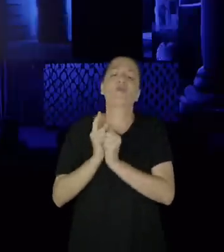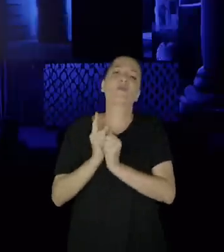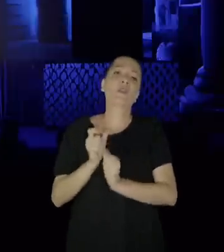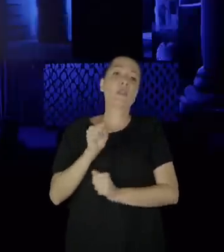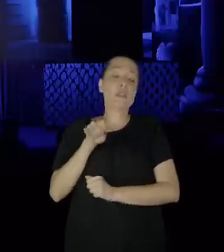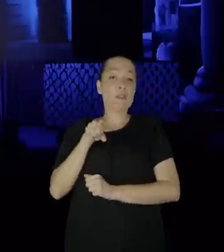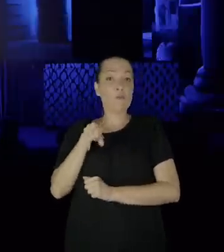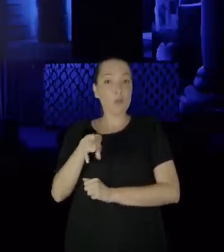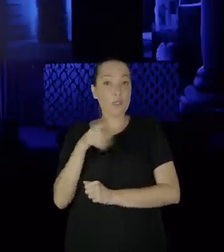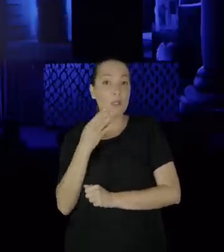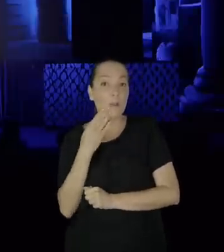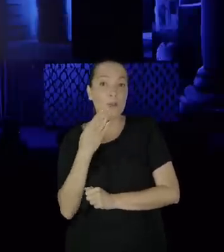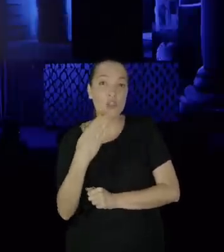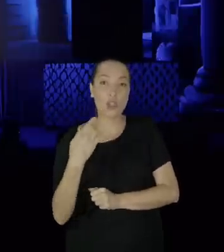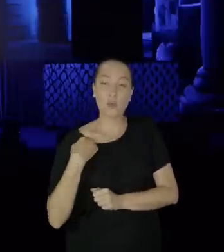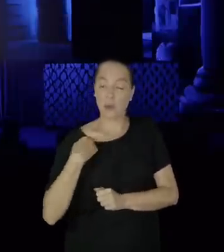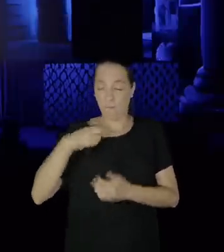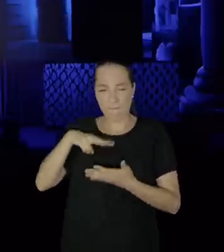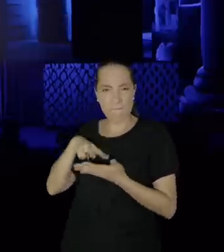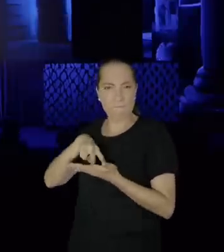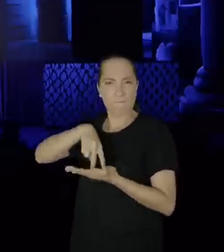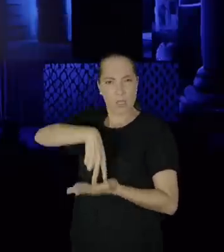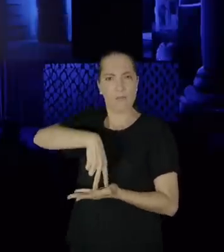Se me pede que estejas firme,